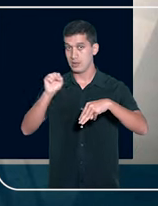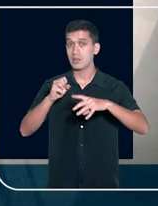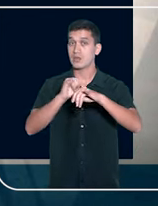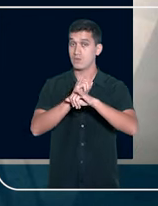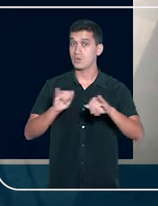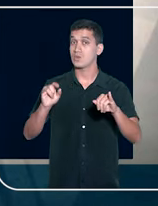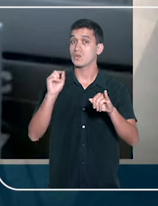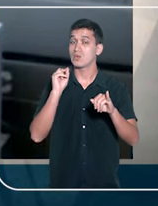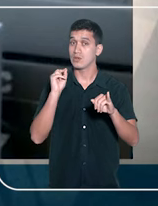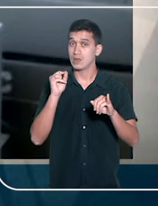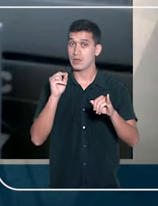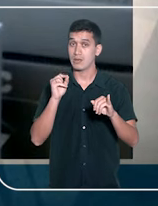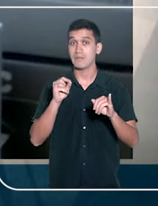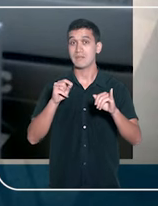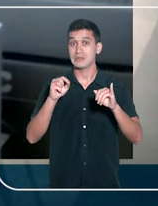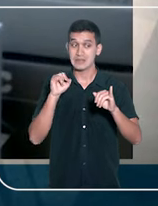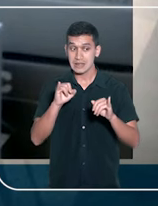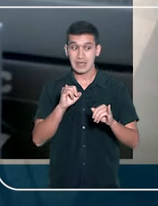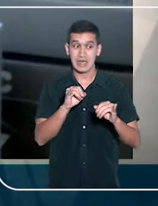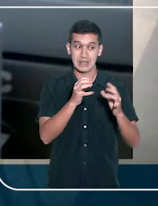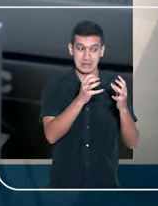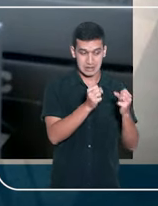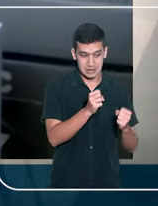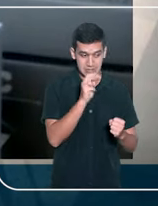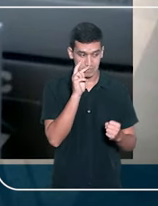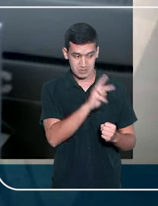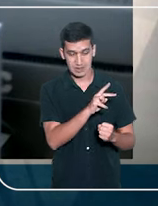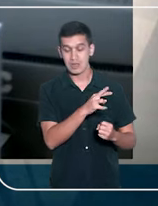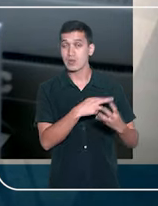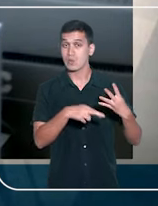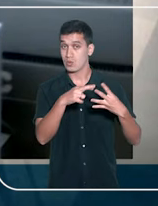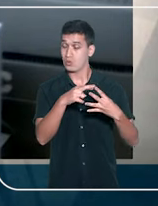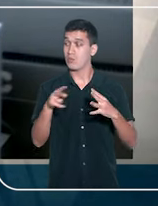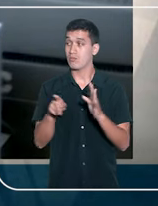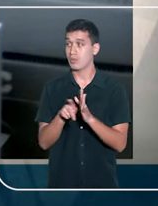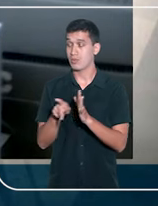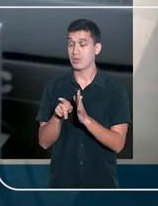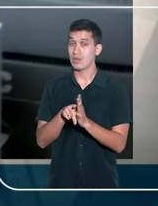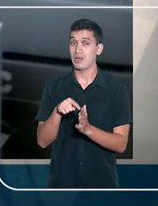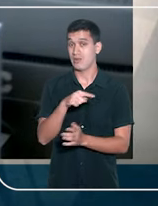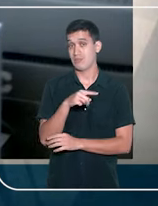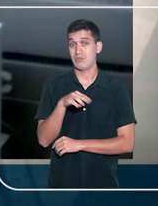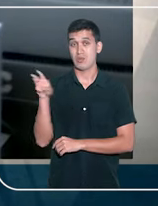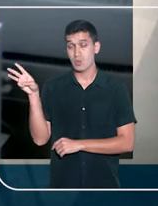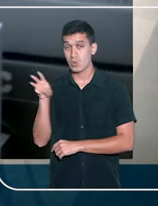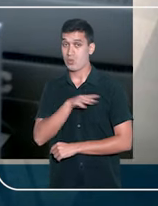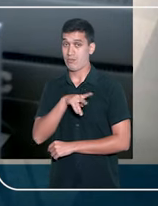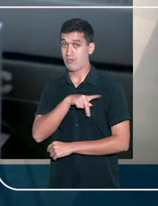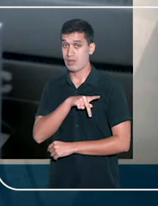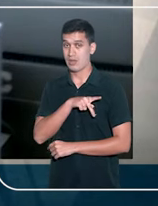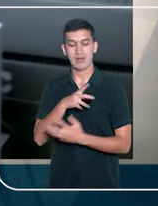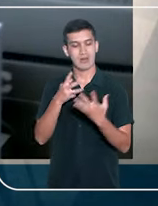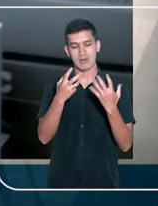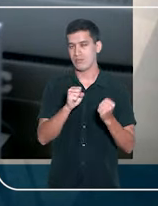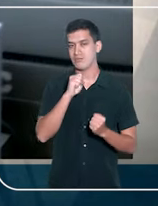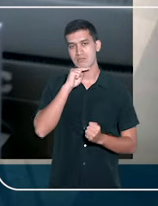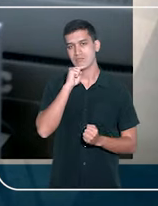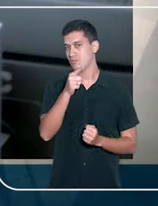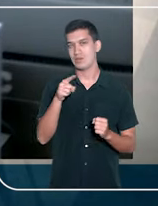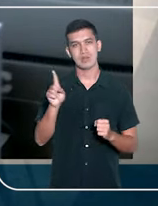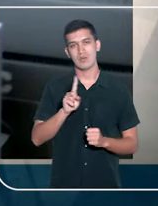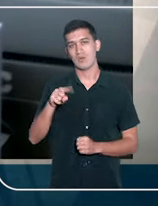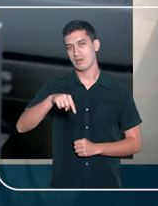tutela cautelar exigiria a demonstração Clara de que o recurso especial do mprj não tem chances de admissão ou